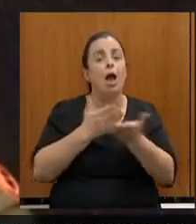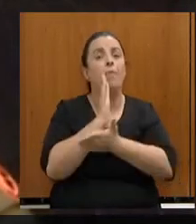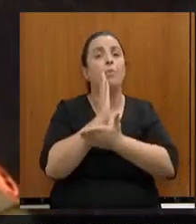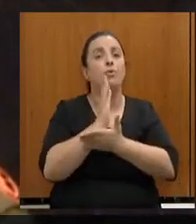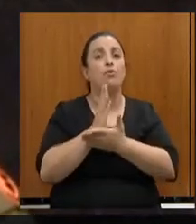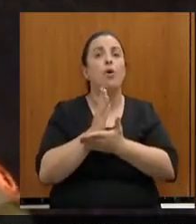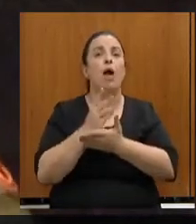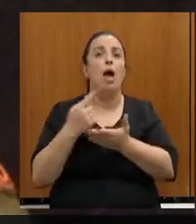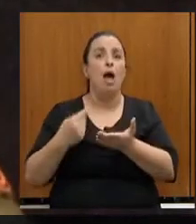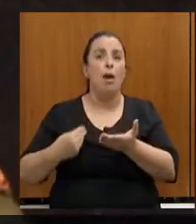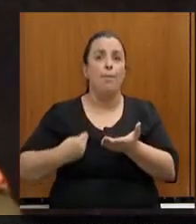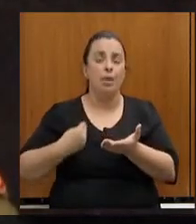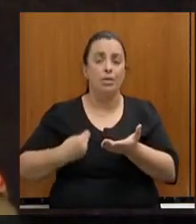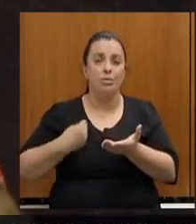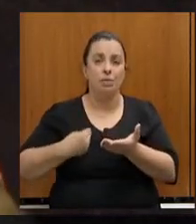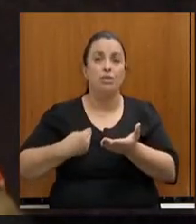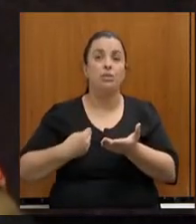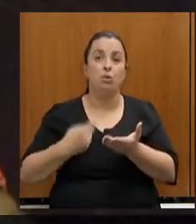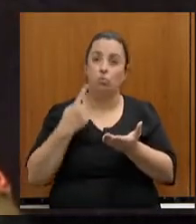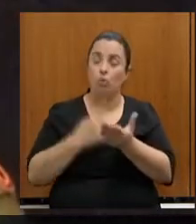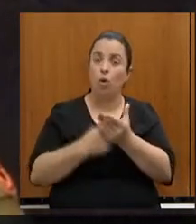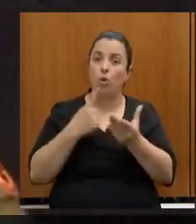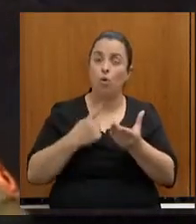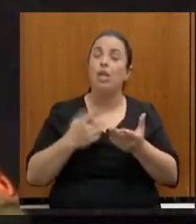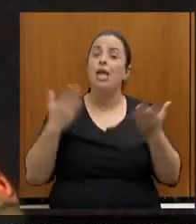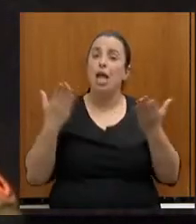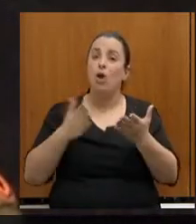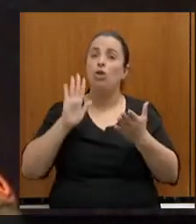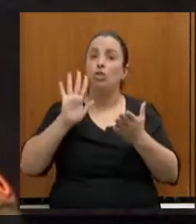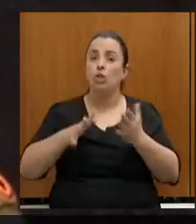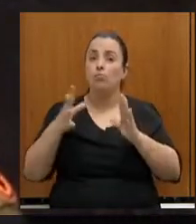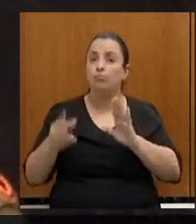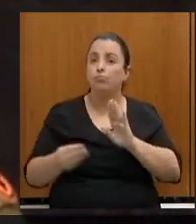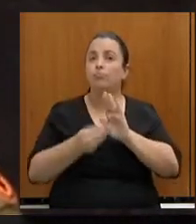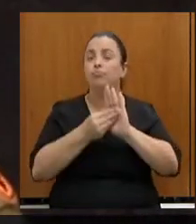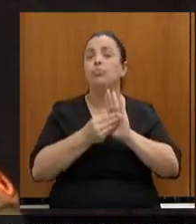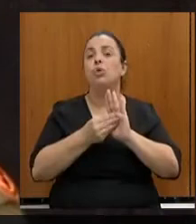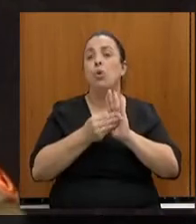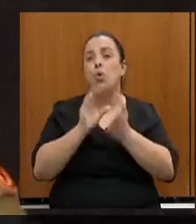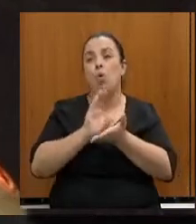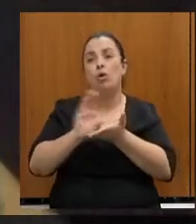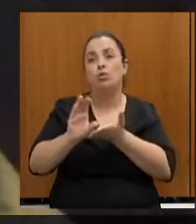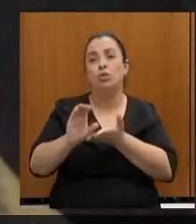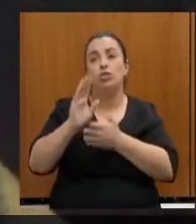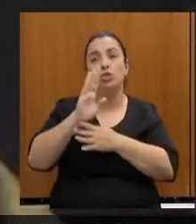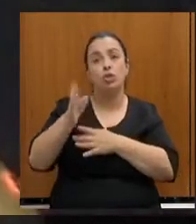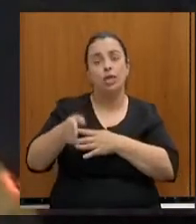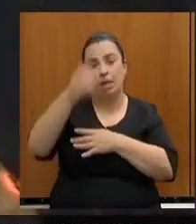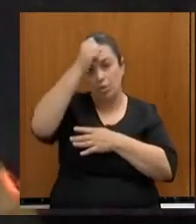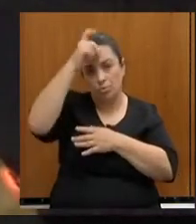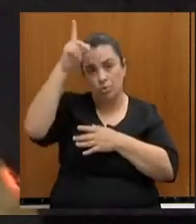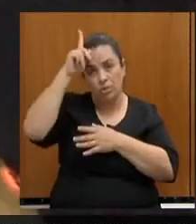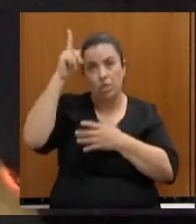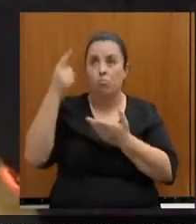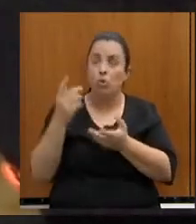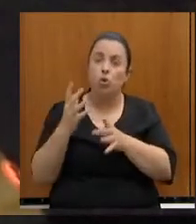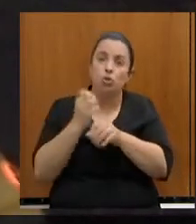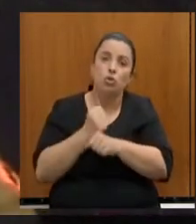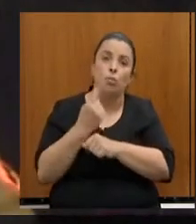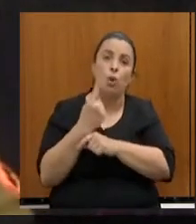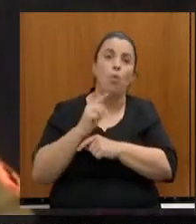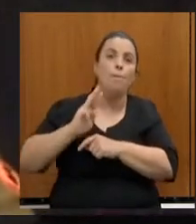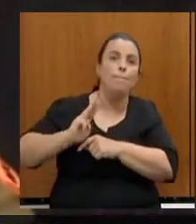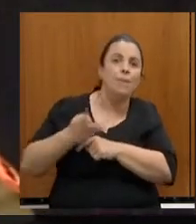hora agora já teve acrescentando esse auxílio de ajeitar os municípios o valor de 1 milhão e meio então críticas ao